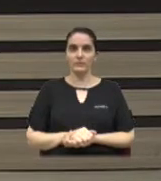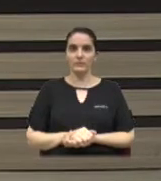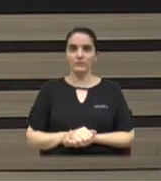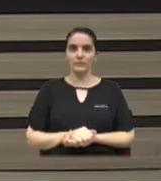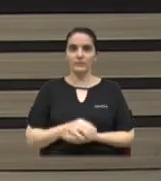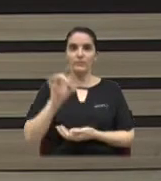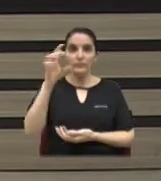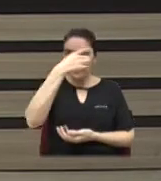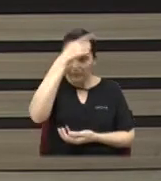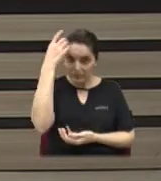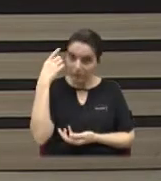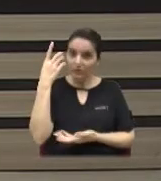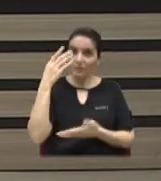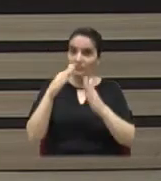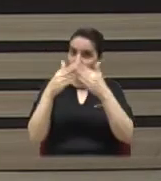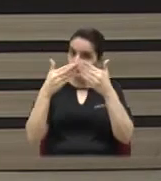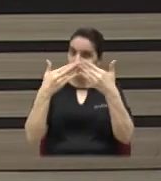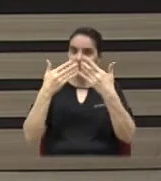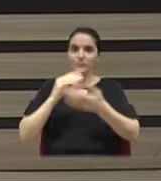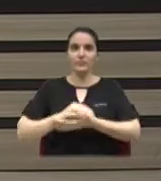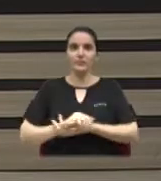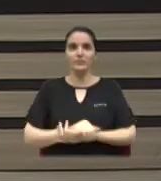Wagner Barbosa.